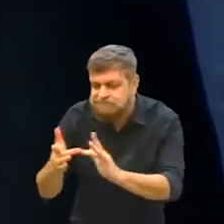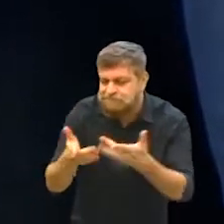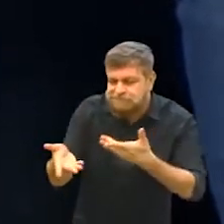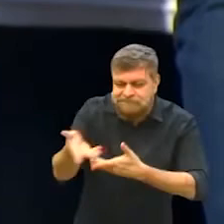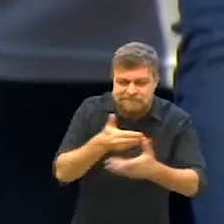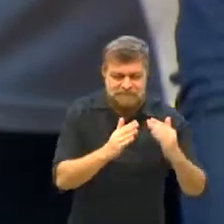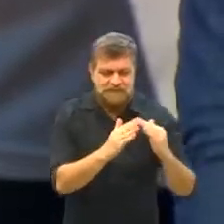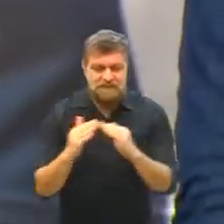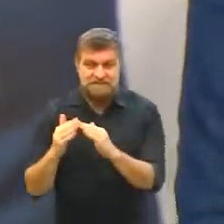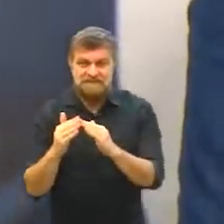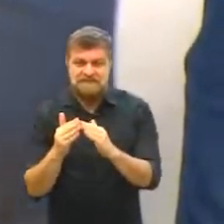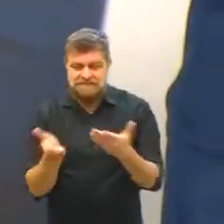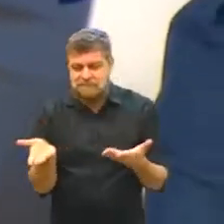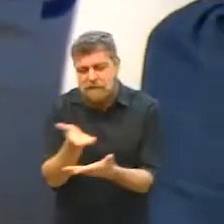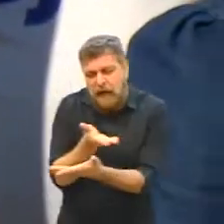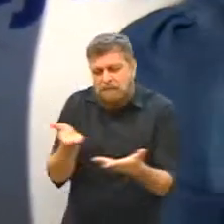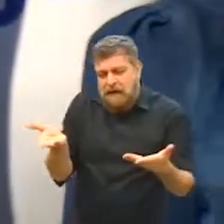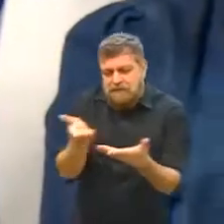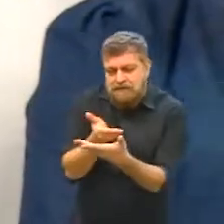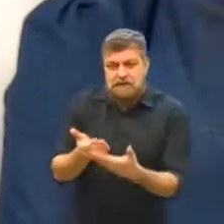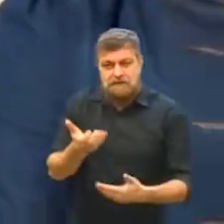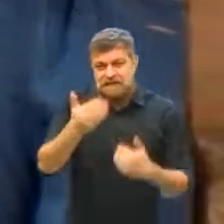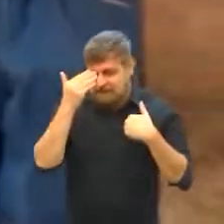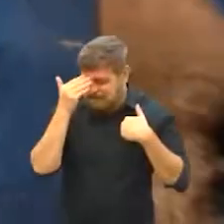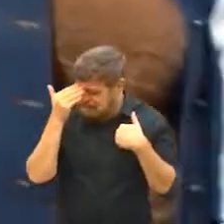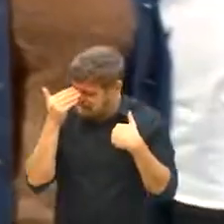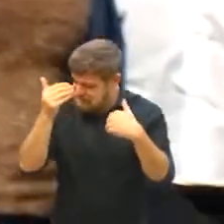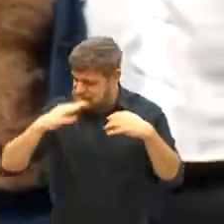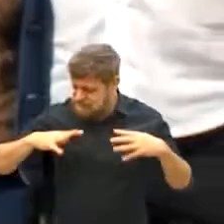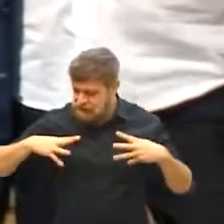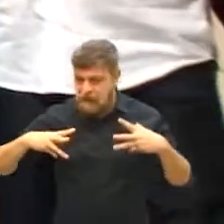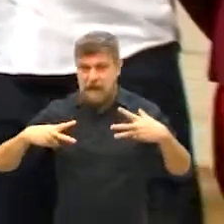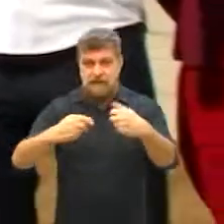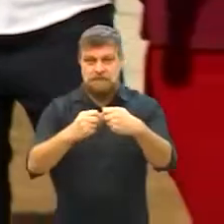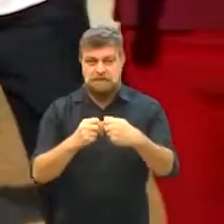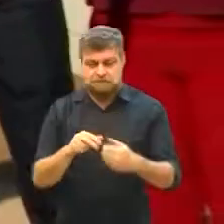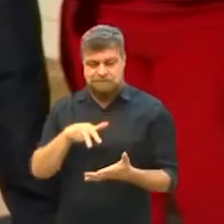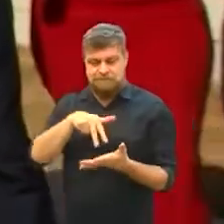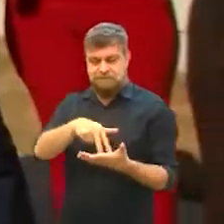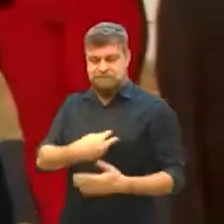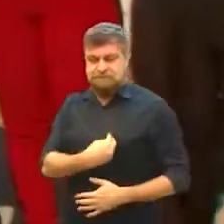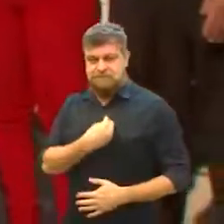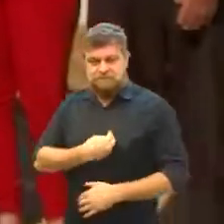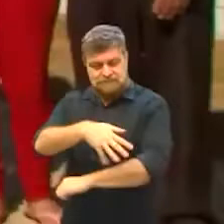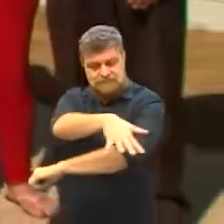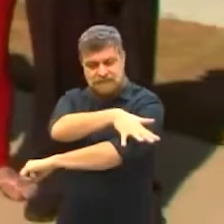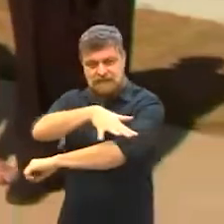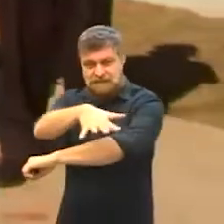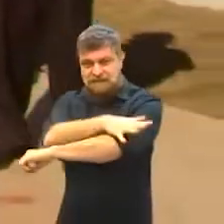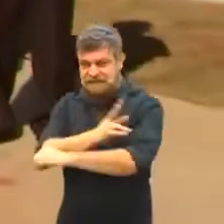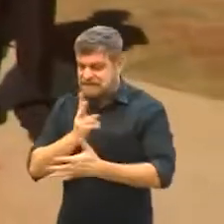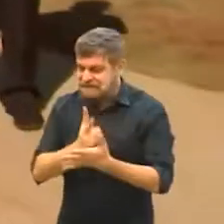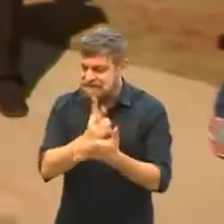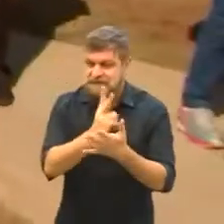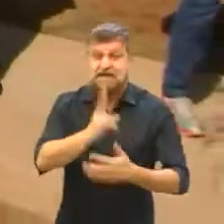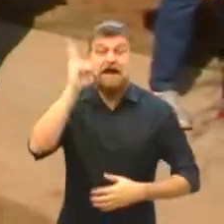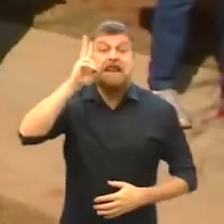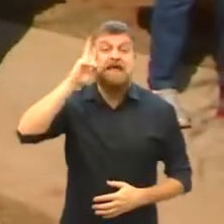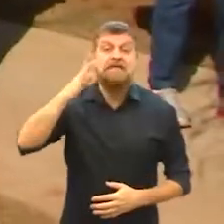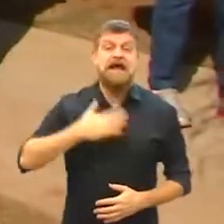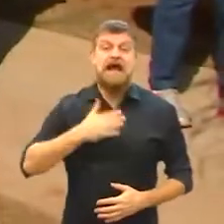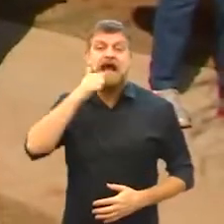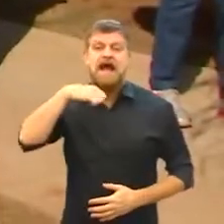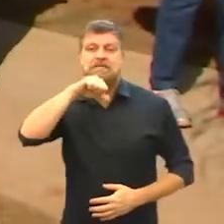se dava com todos os vizinhos. Então eu queria agradecer a todos que estão aqui. E essa praça aqui, que vai ser